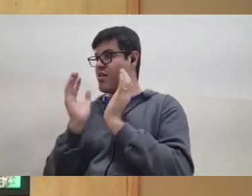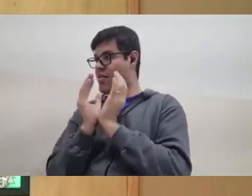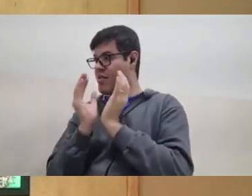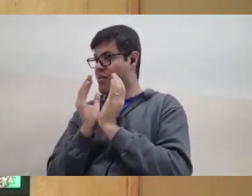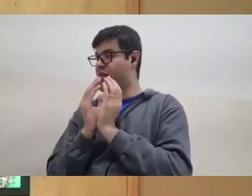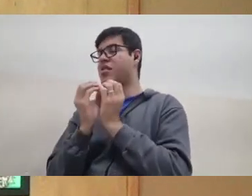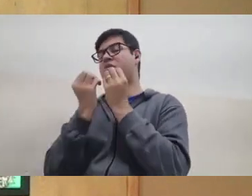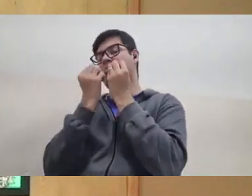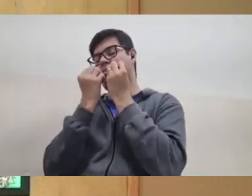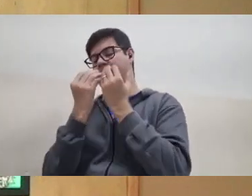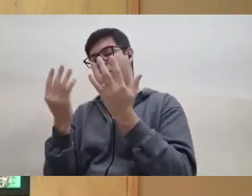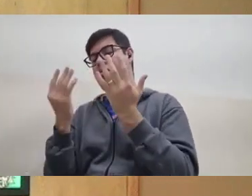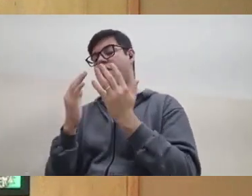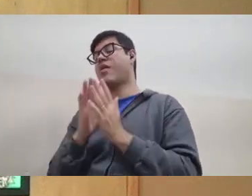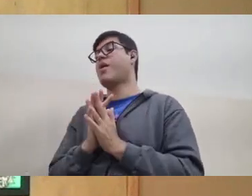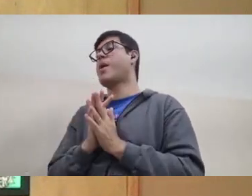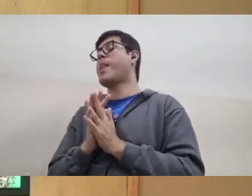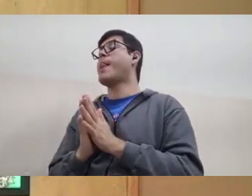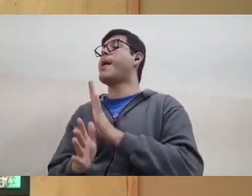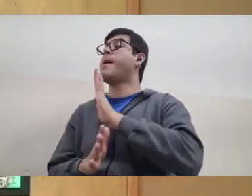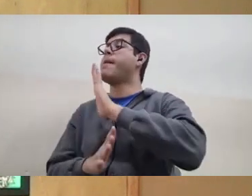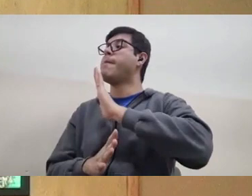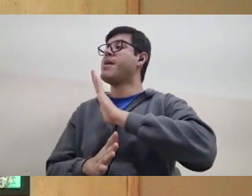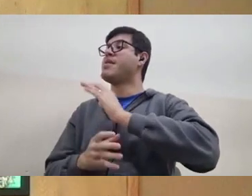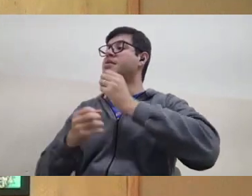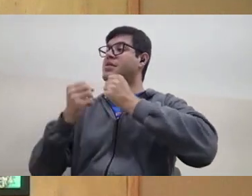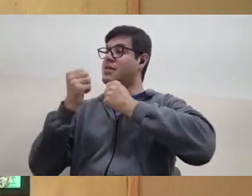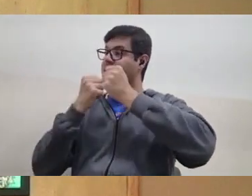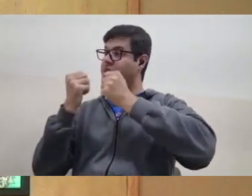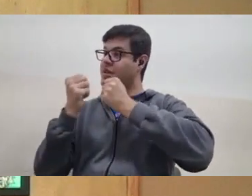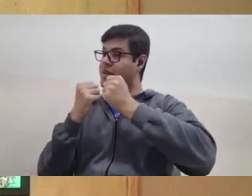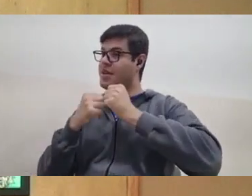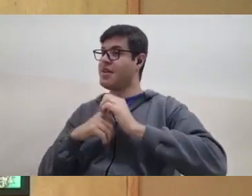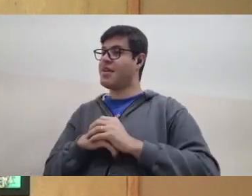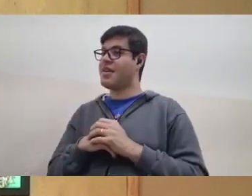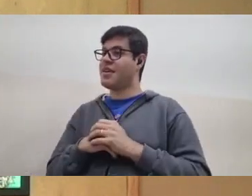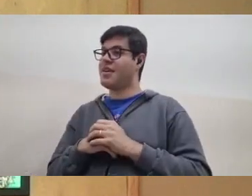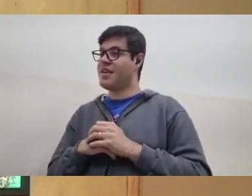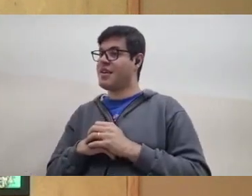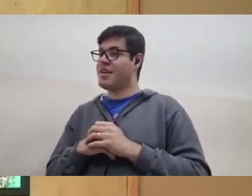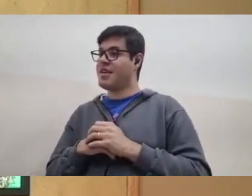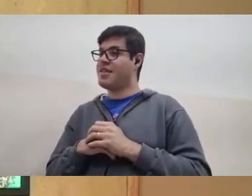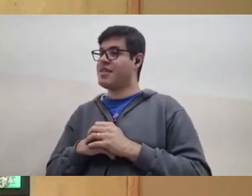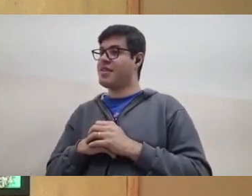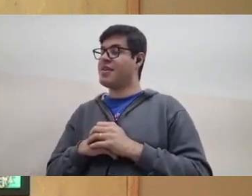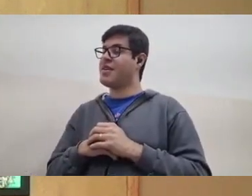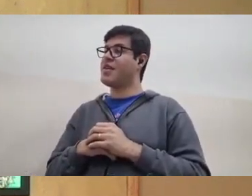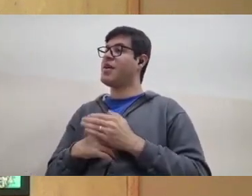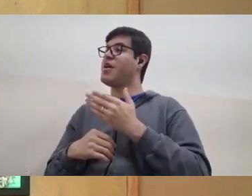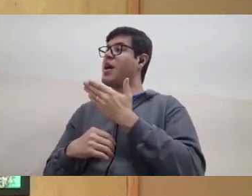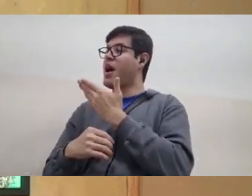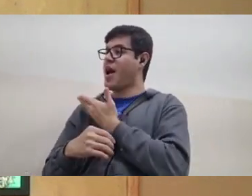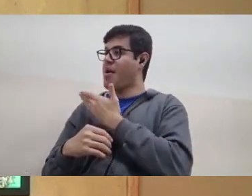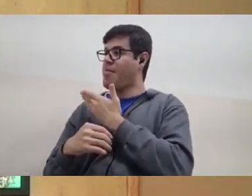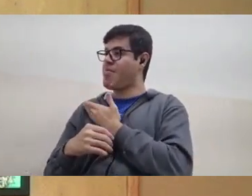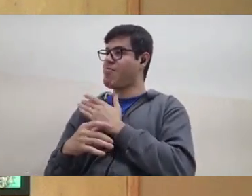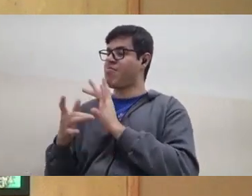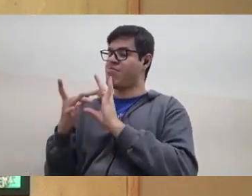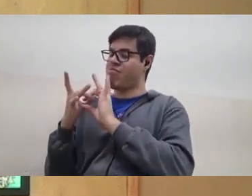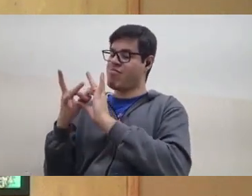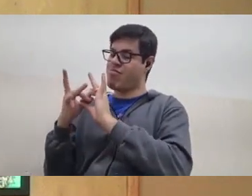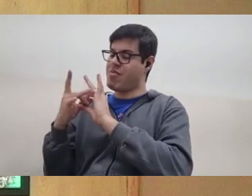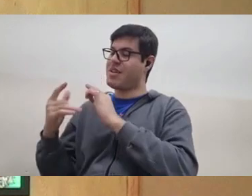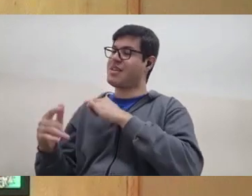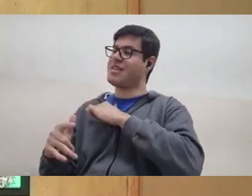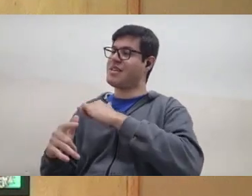sou da Imprensa pessoal da Imprensa que mais visita azia Progresso tem uma amizade muito grande é